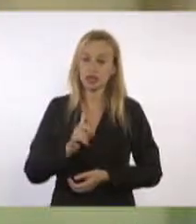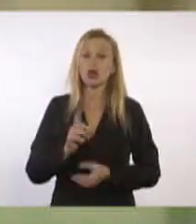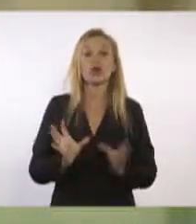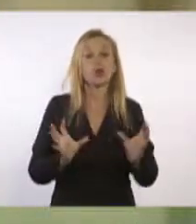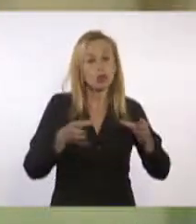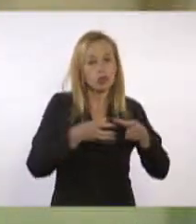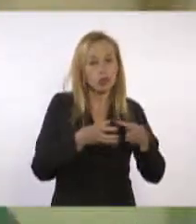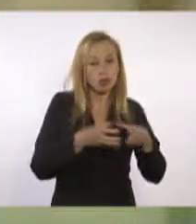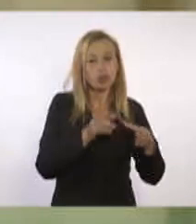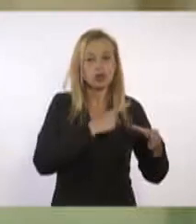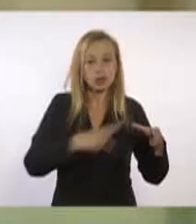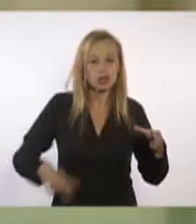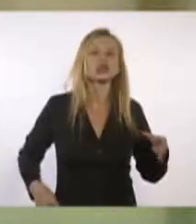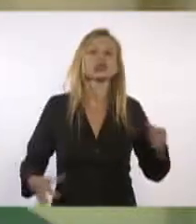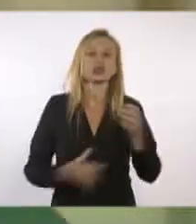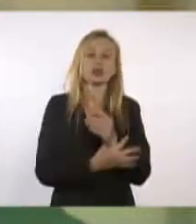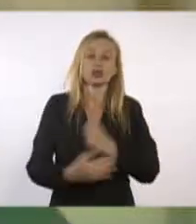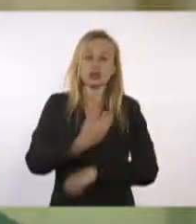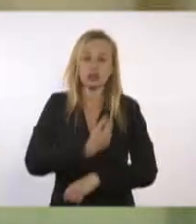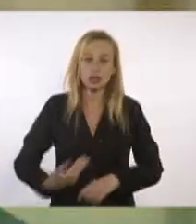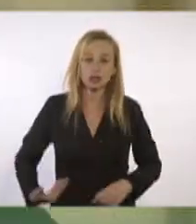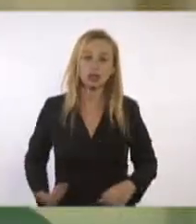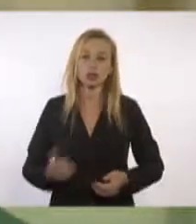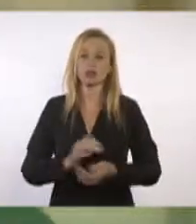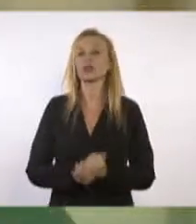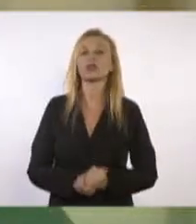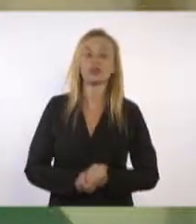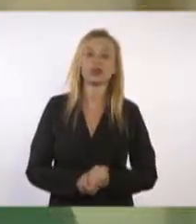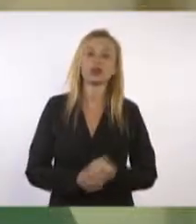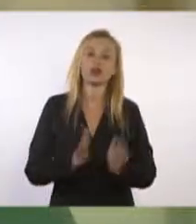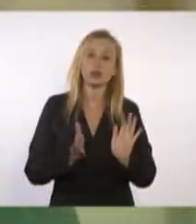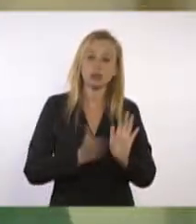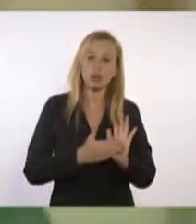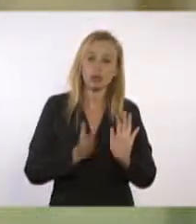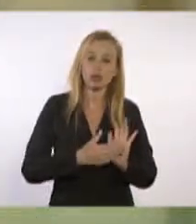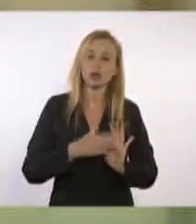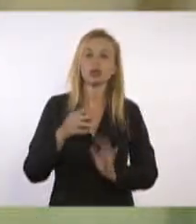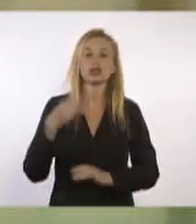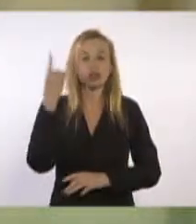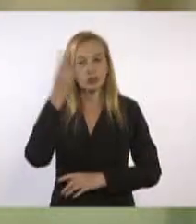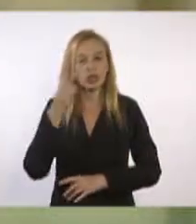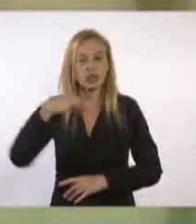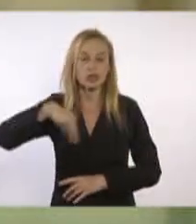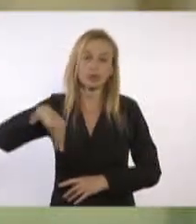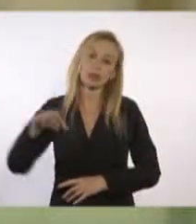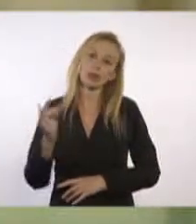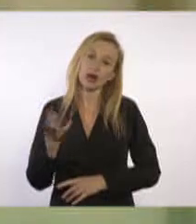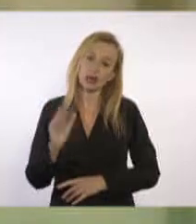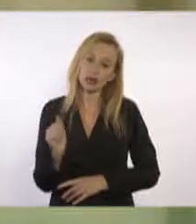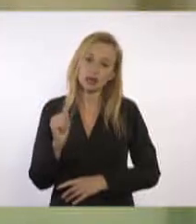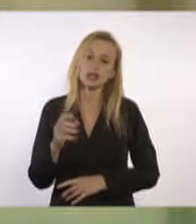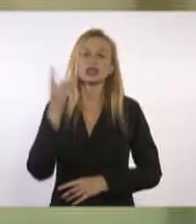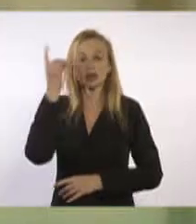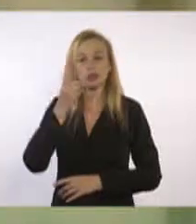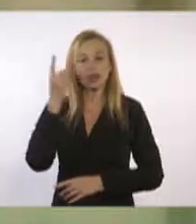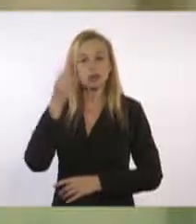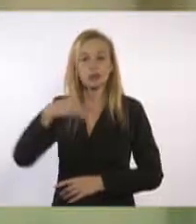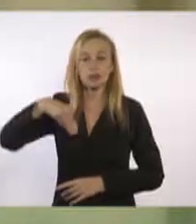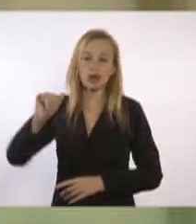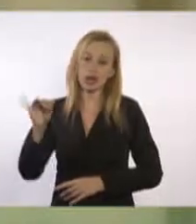de Segurança Pública, tal qual propôs a deputada Marta Rocha. Deputado Márcio Gualberto,